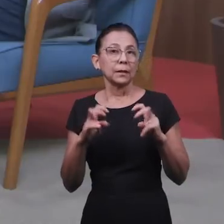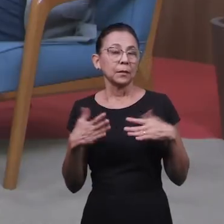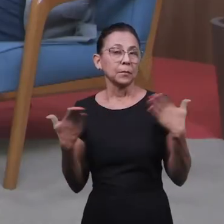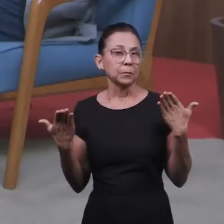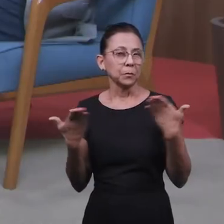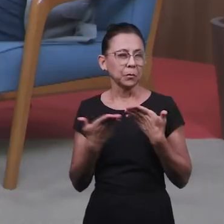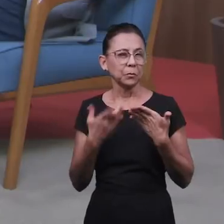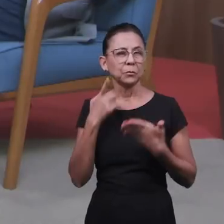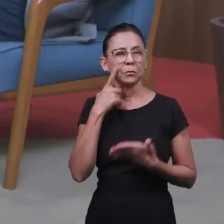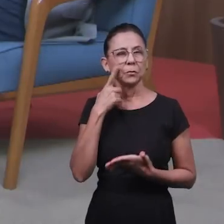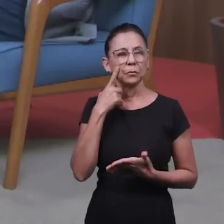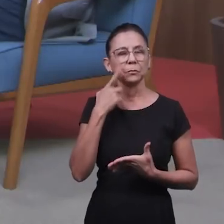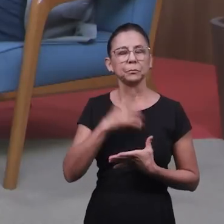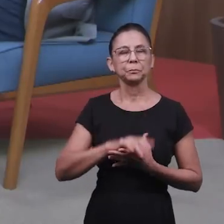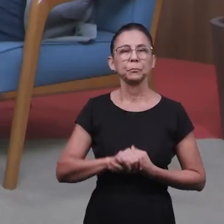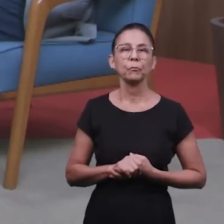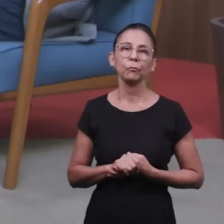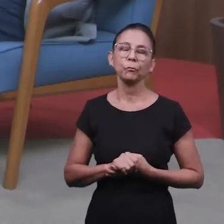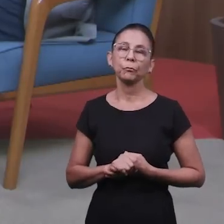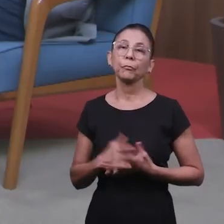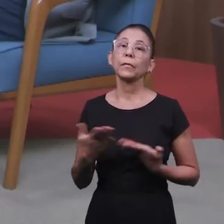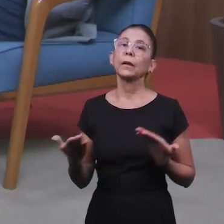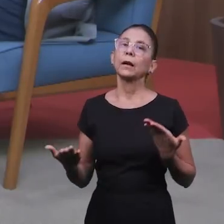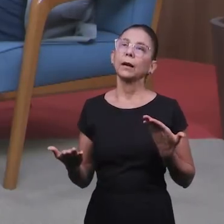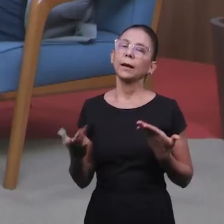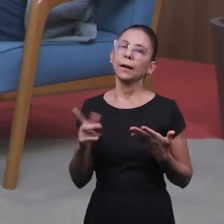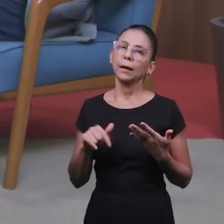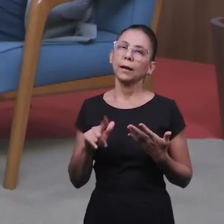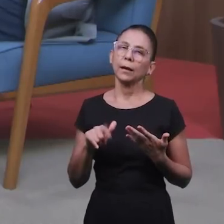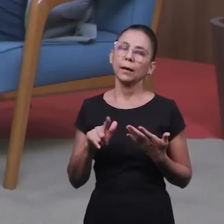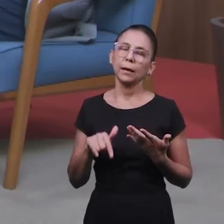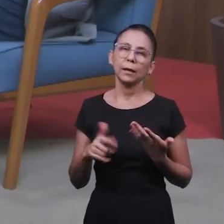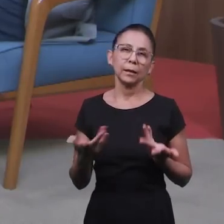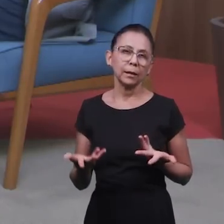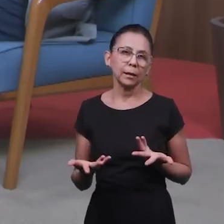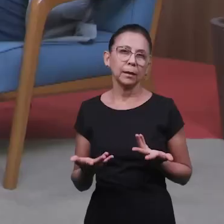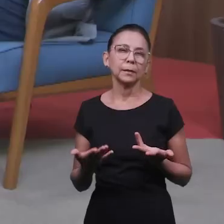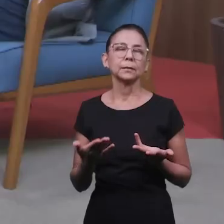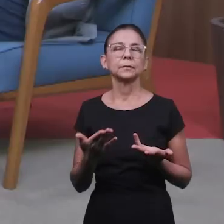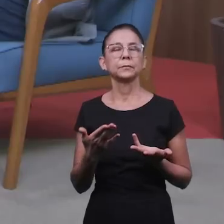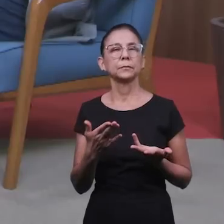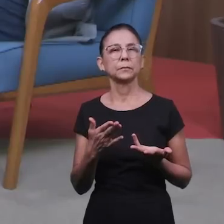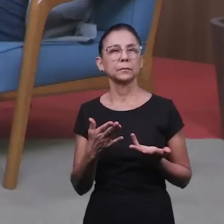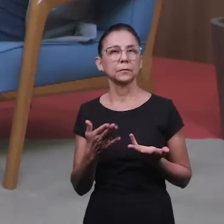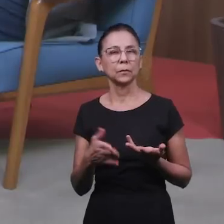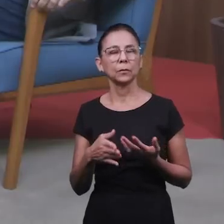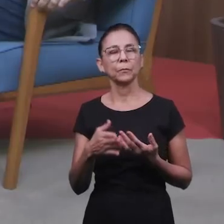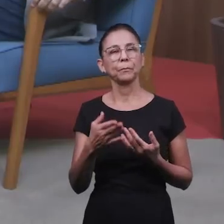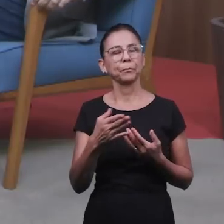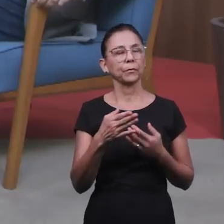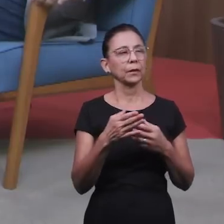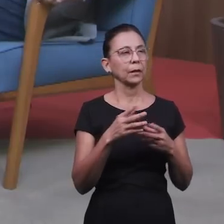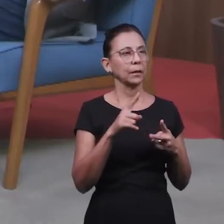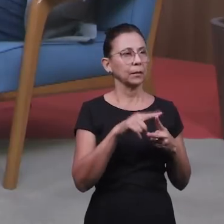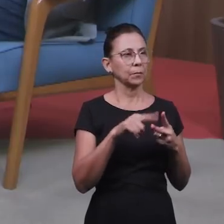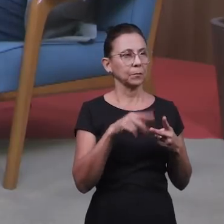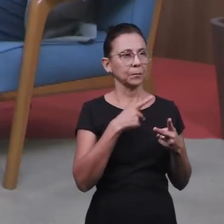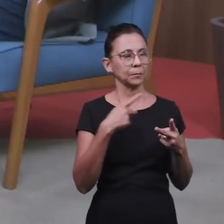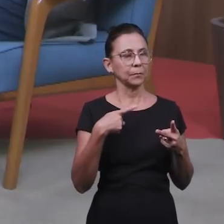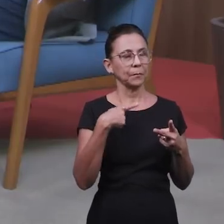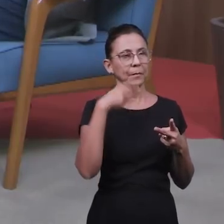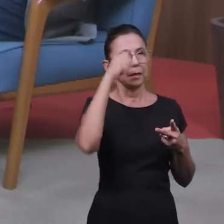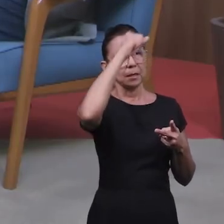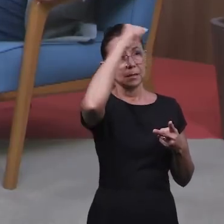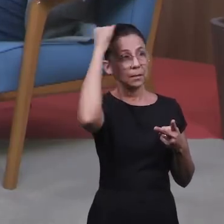hoje. E há uma situação, Sérgio, Daniel,